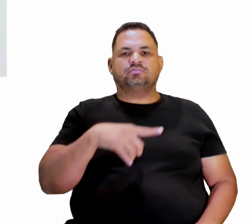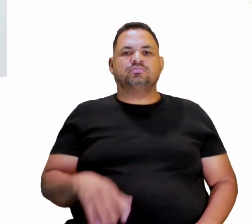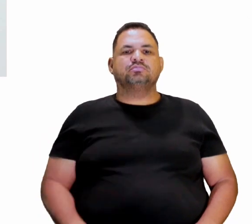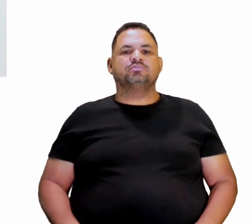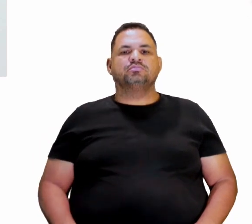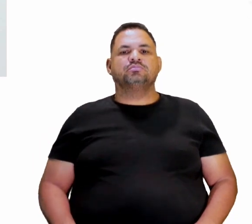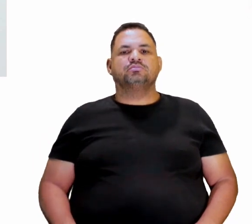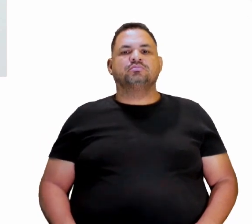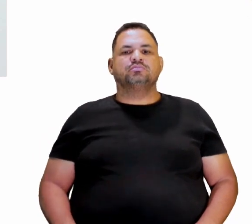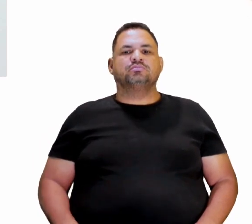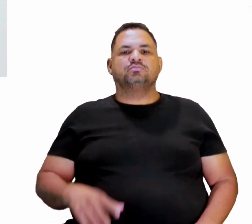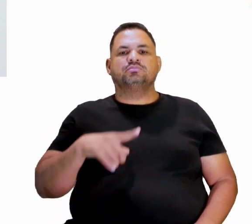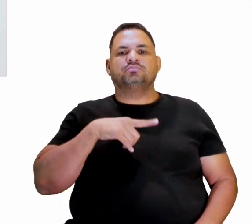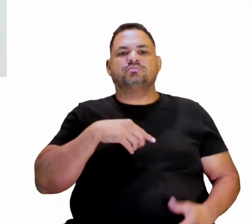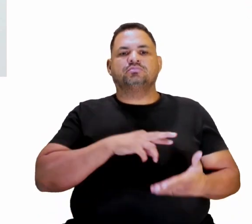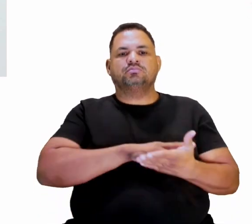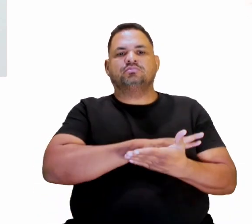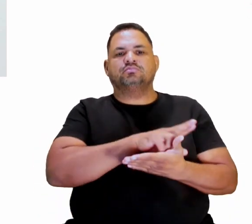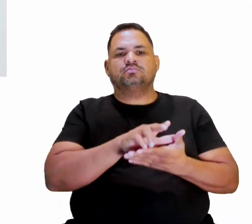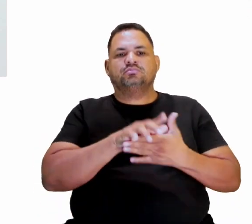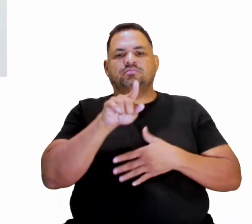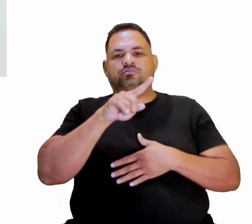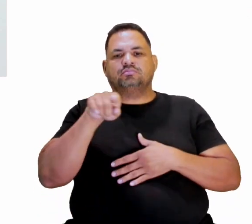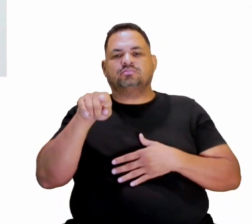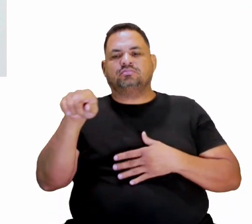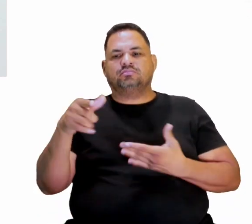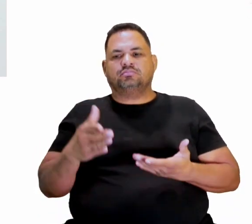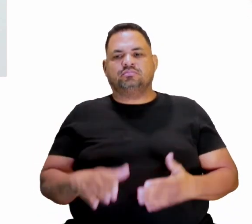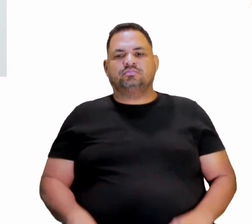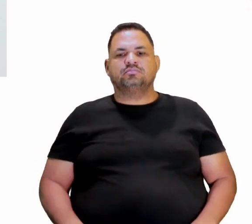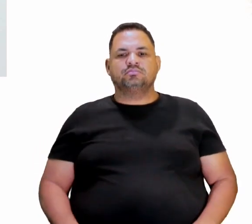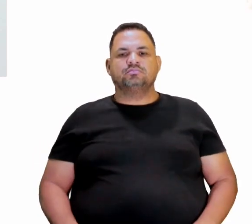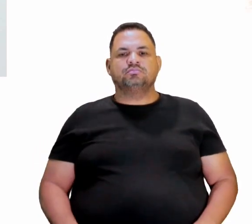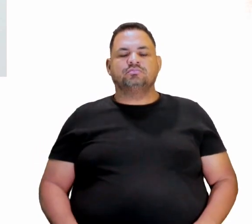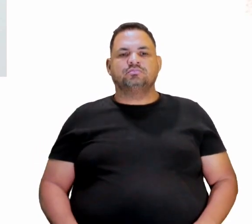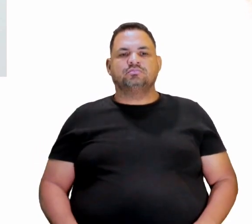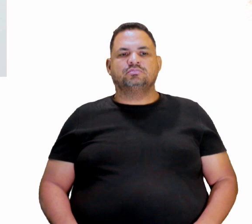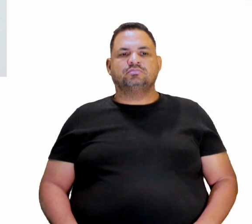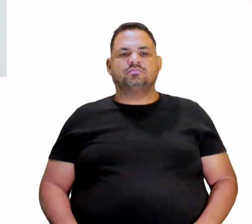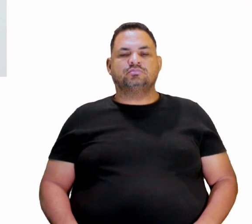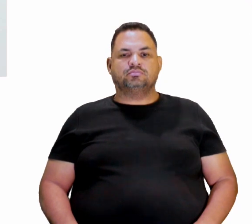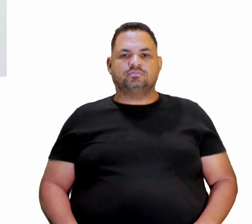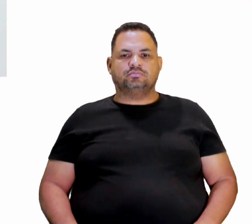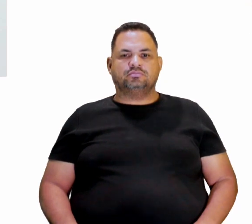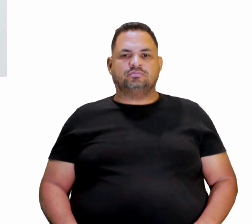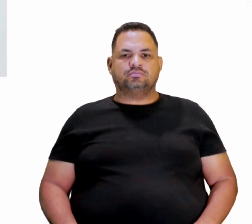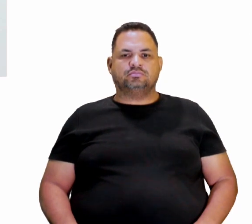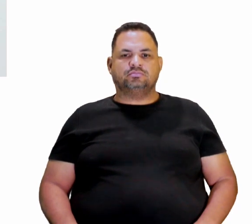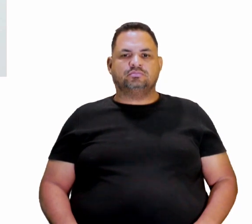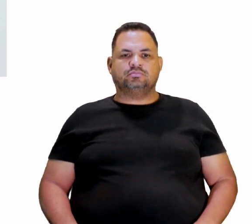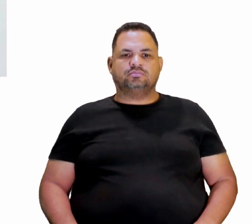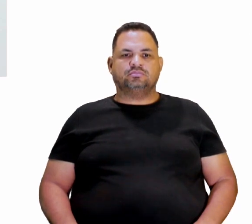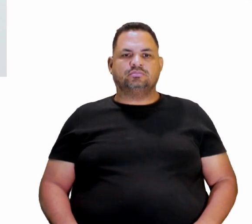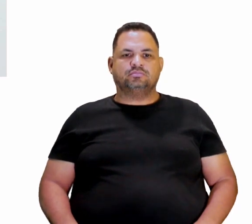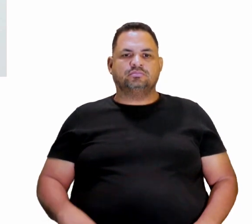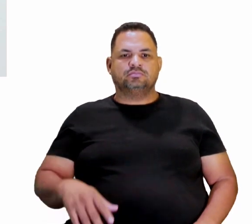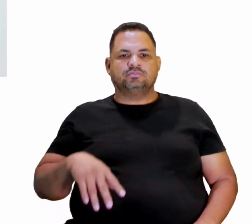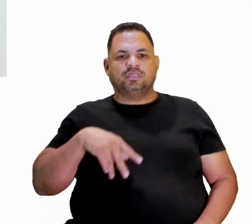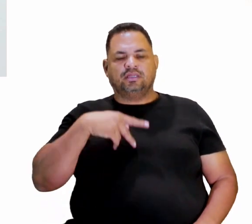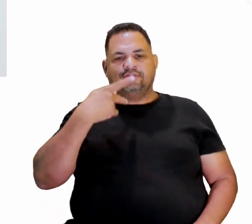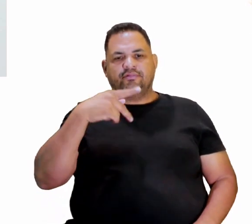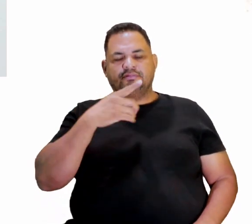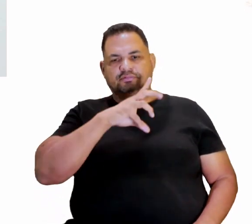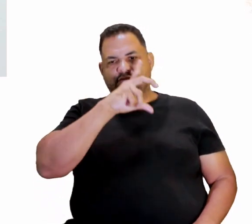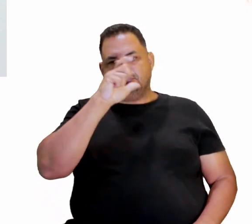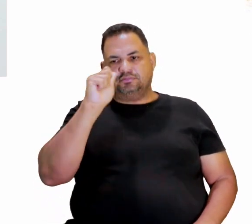vários xizinhos mostrando que a frequência é always. Né? Ou então aqui no caso, a gente está falando de dias,